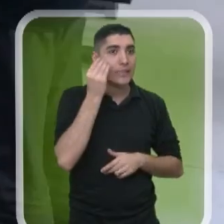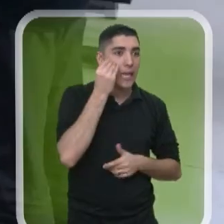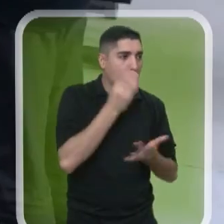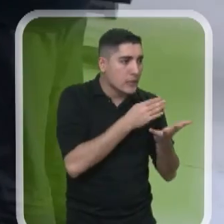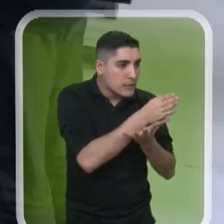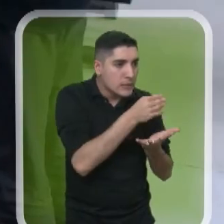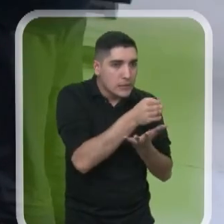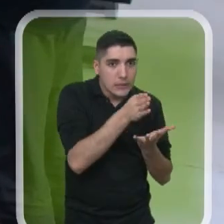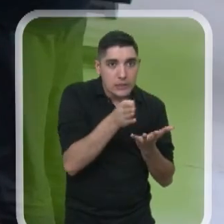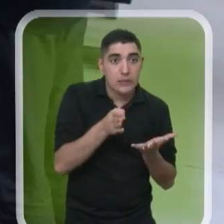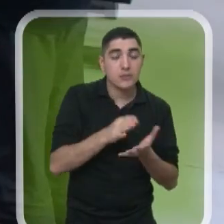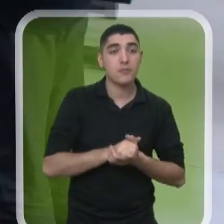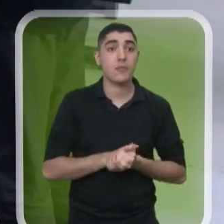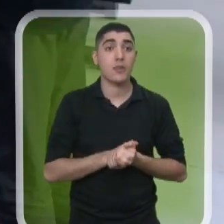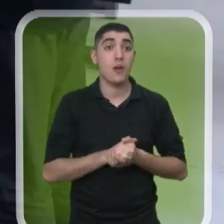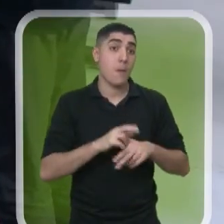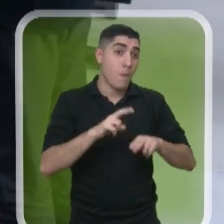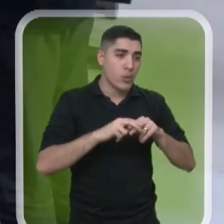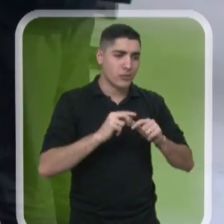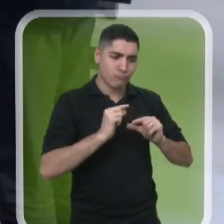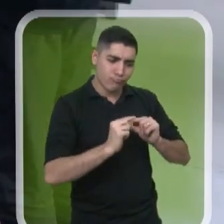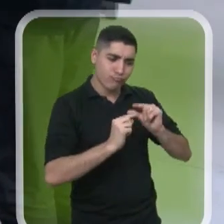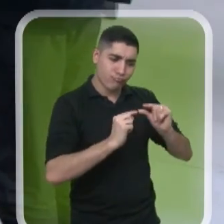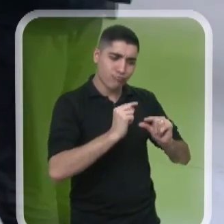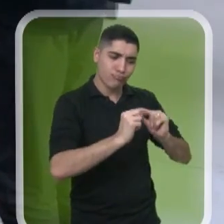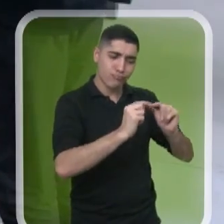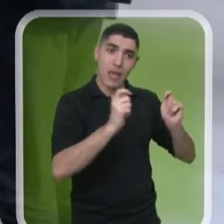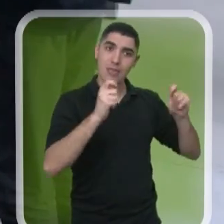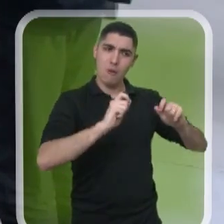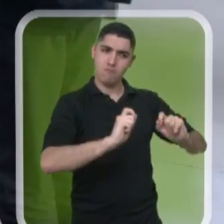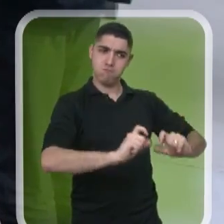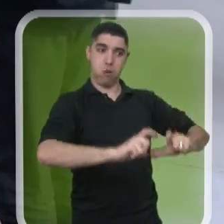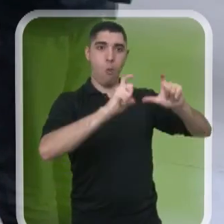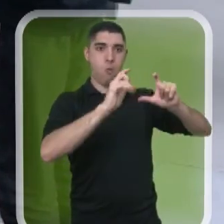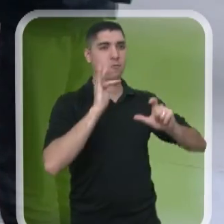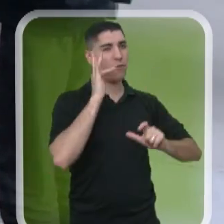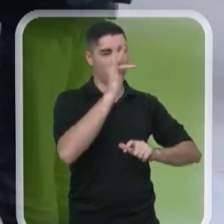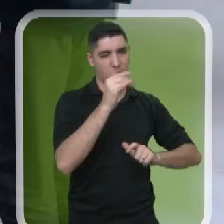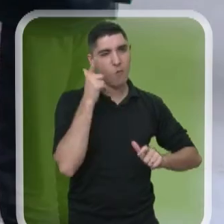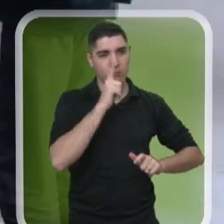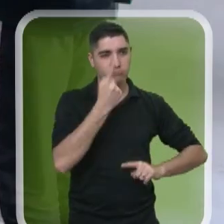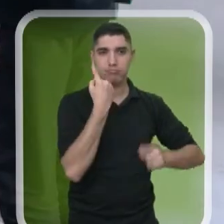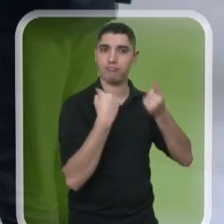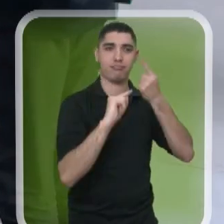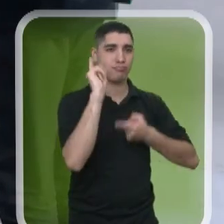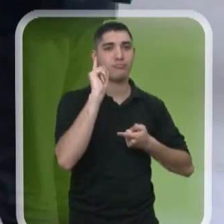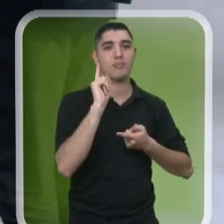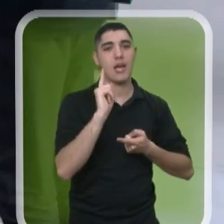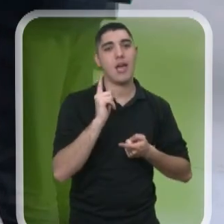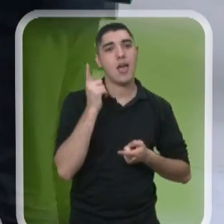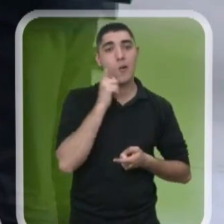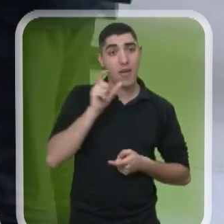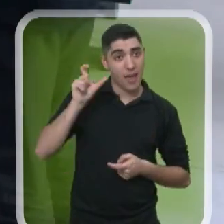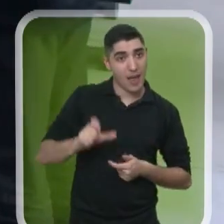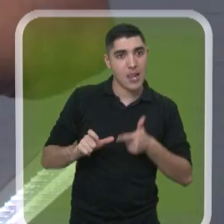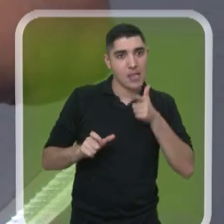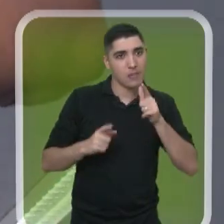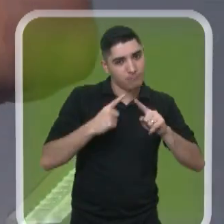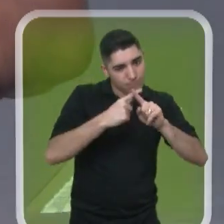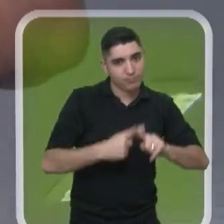alternativas de grãozinho em grãozinho aí que a gente vai indo atrás, juntando para conseguir, para ele poder